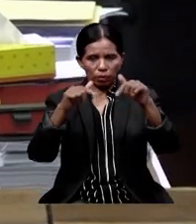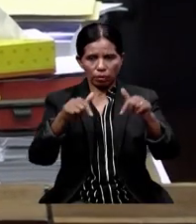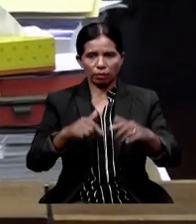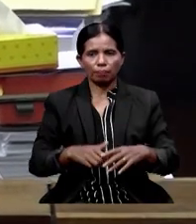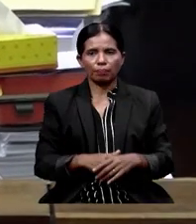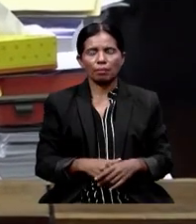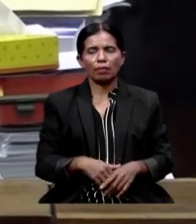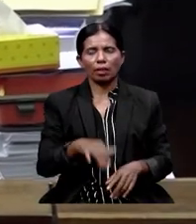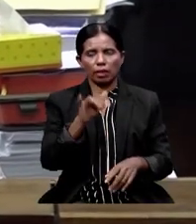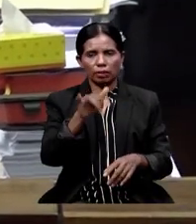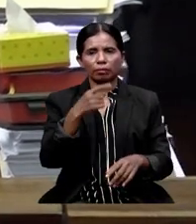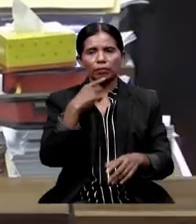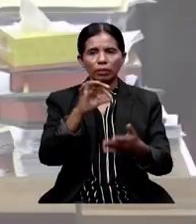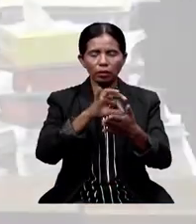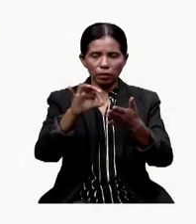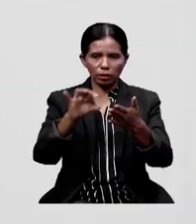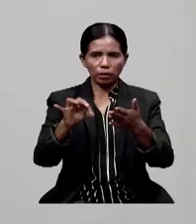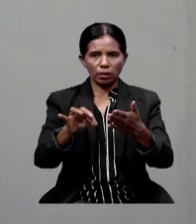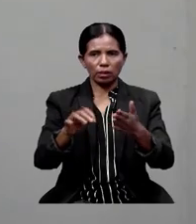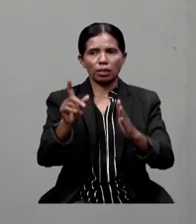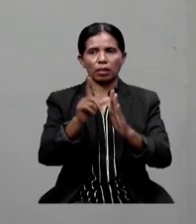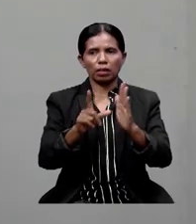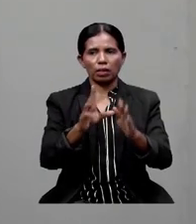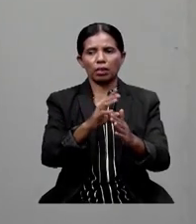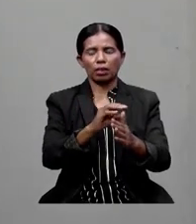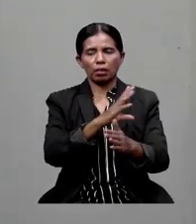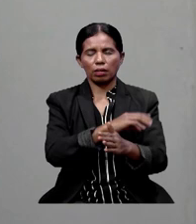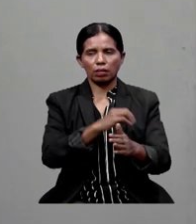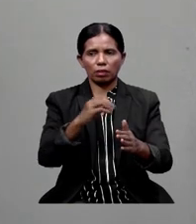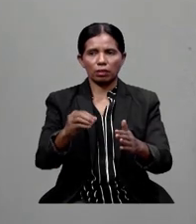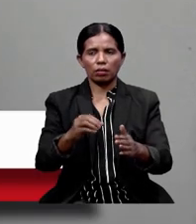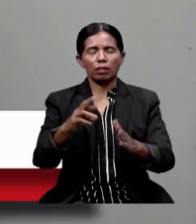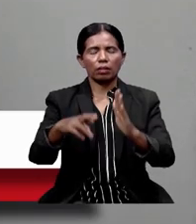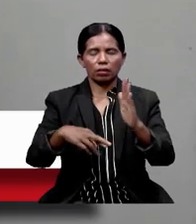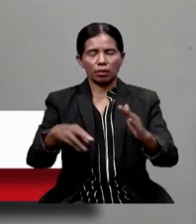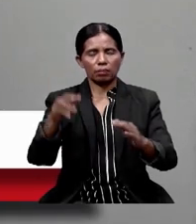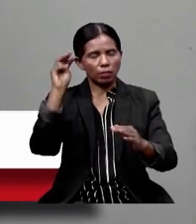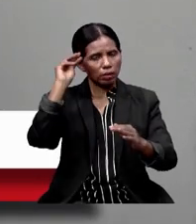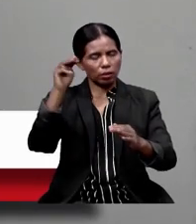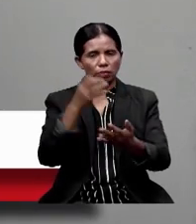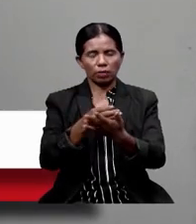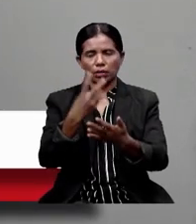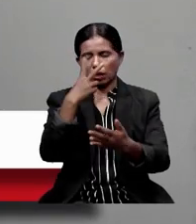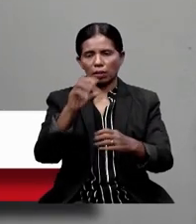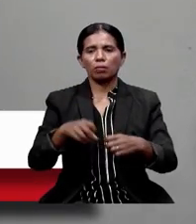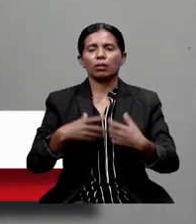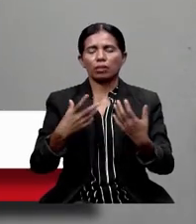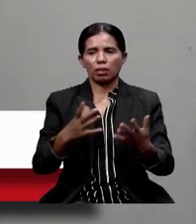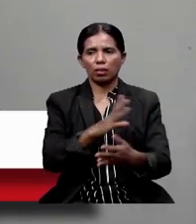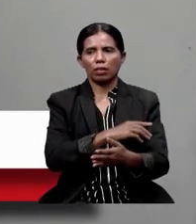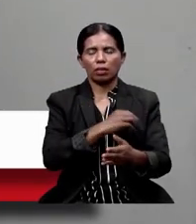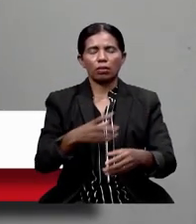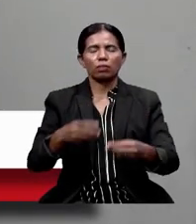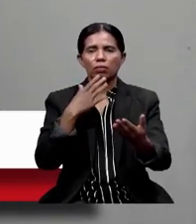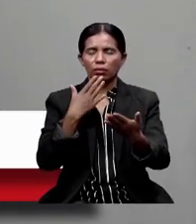Sim, assunto na no registro ela ia lei de rodoviária ne, omot Ministério Finanças hare hela oinsa atu fo solução